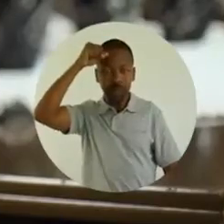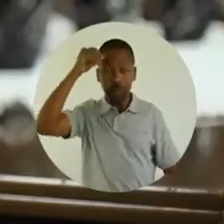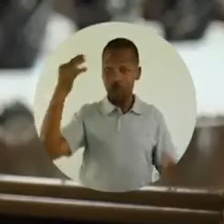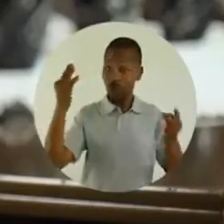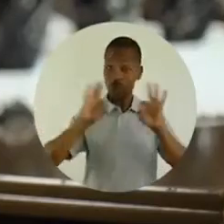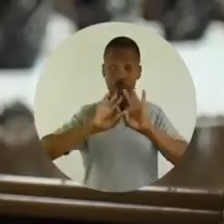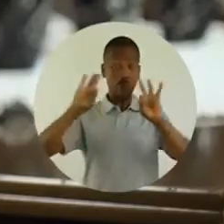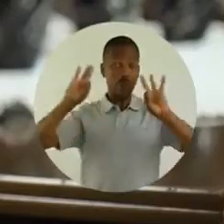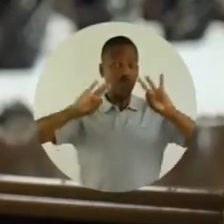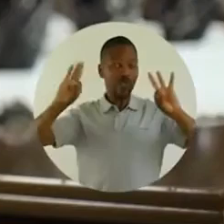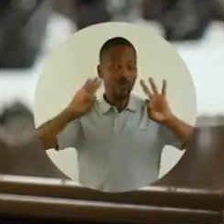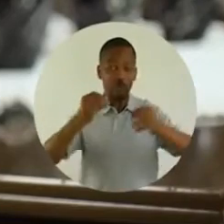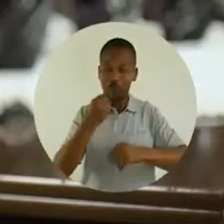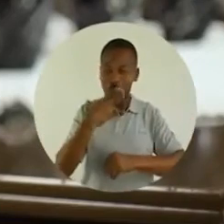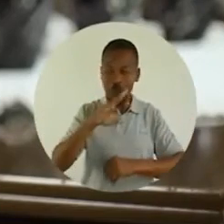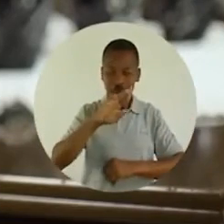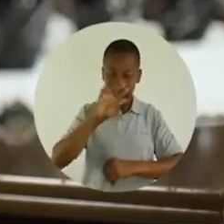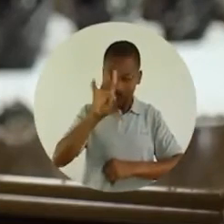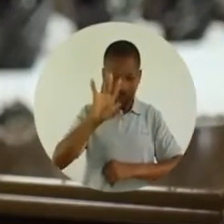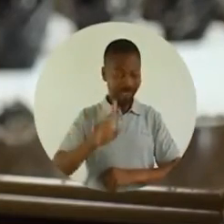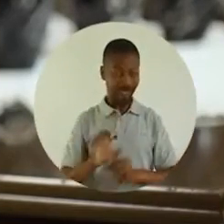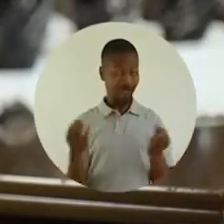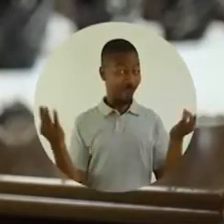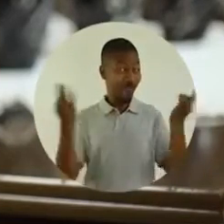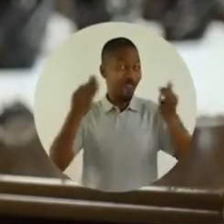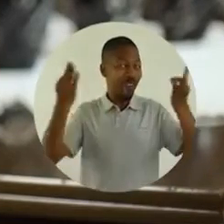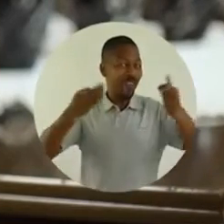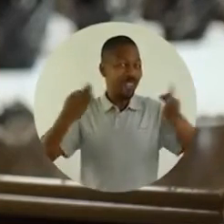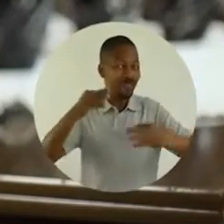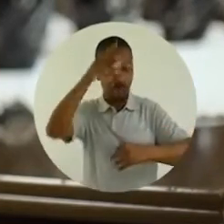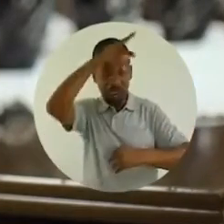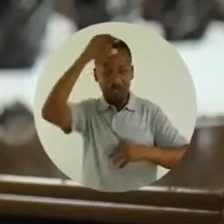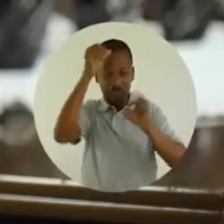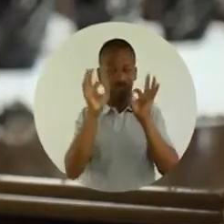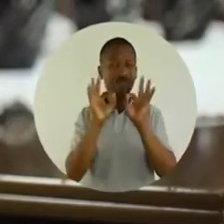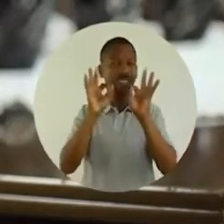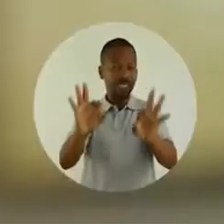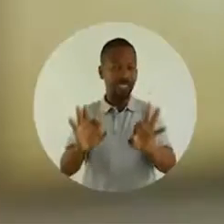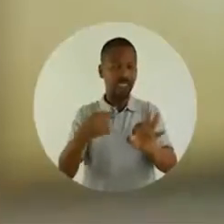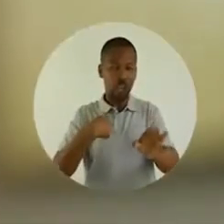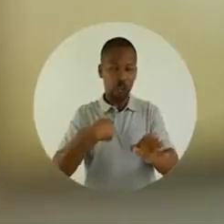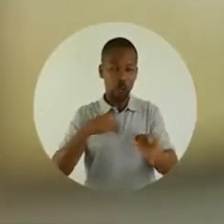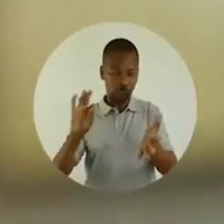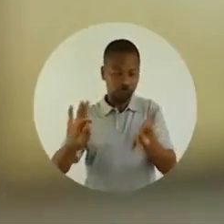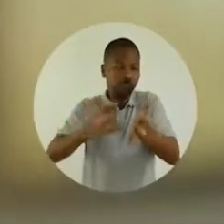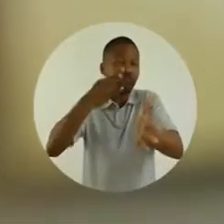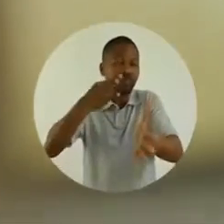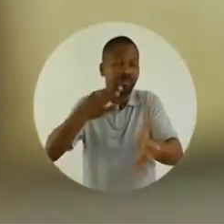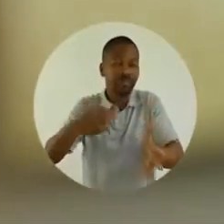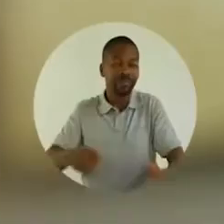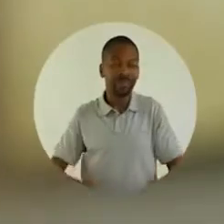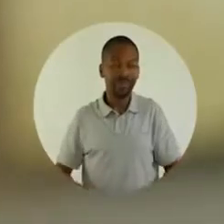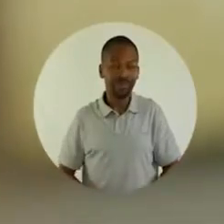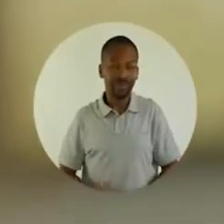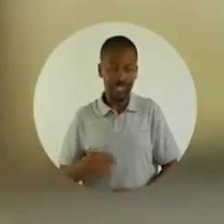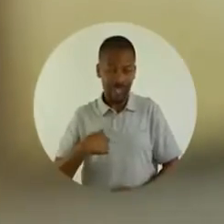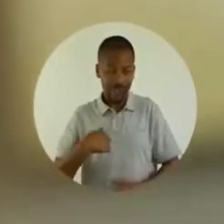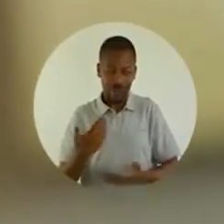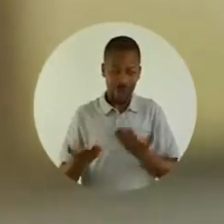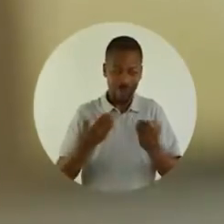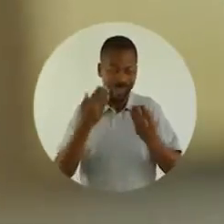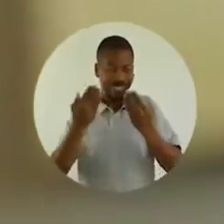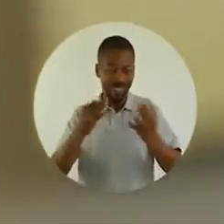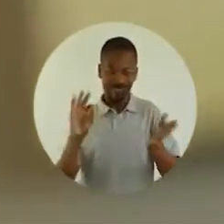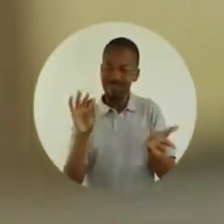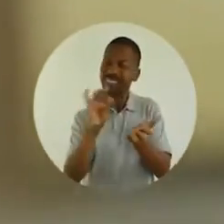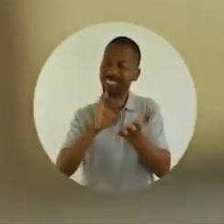Vai ser ótimo, vai ser um bom não, vai ser ótimo prefeito. Com certeza, eu assino embaixo. Entendeu? Sou suspeita de